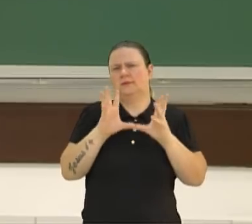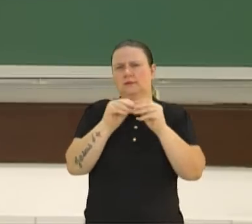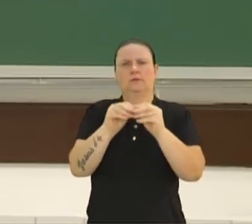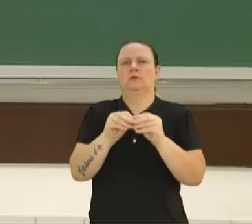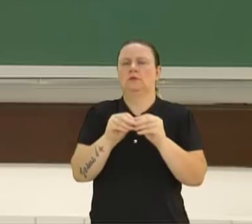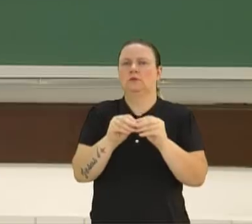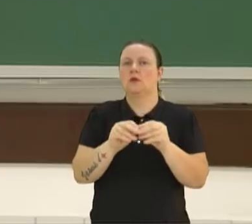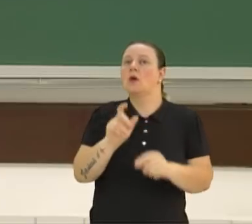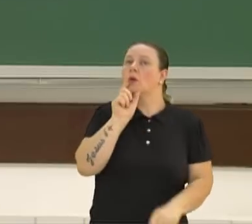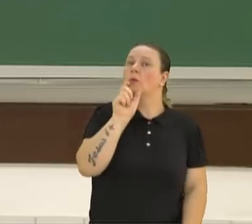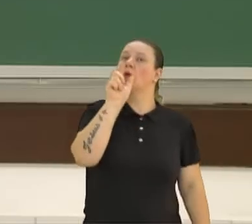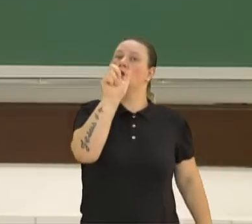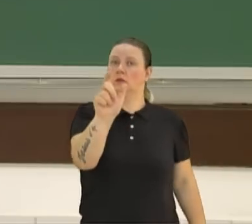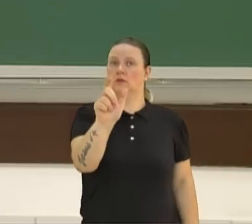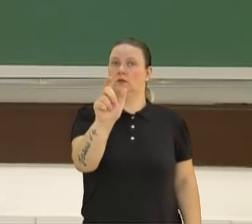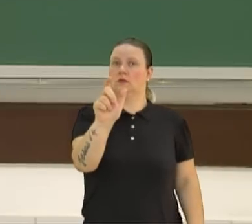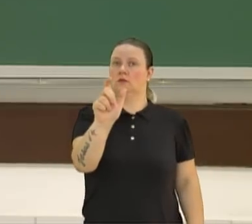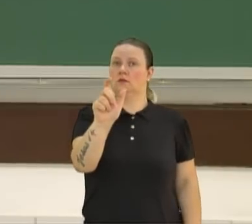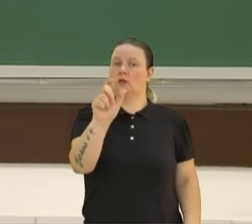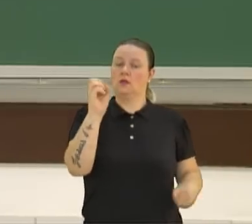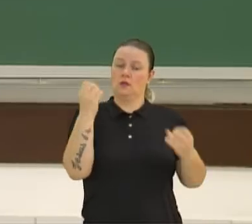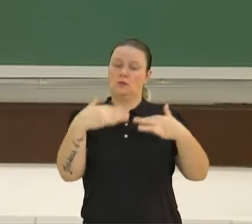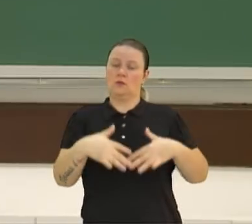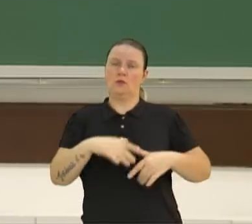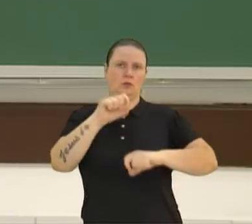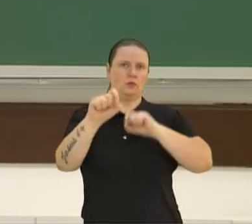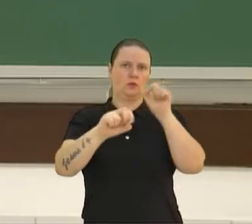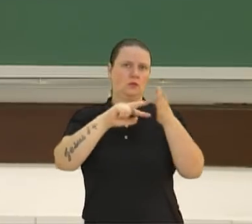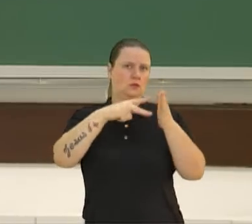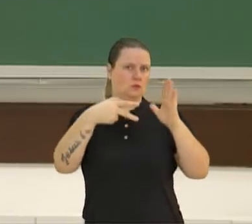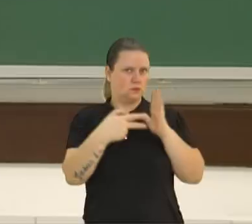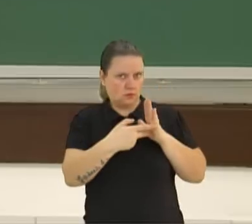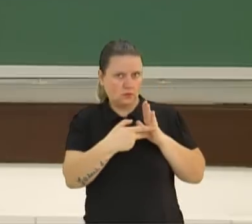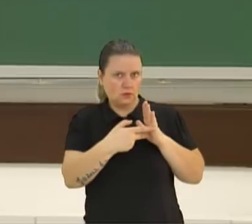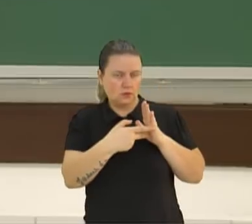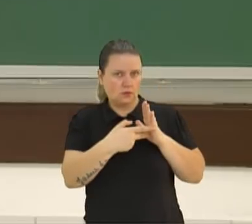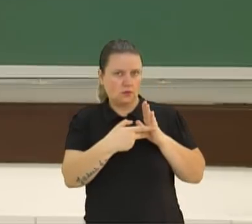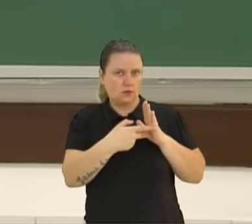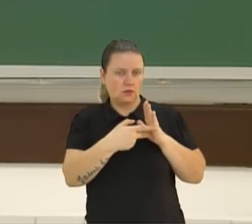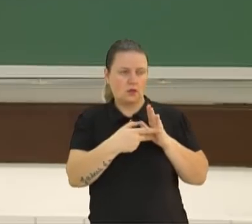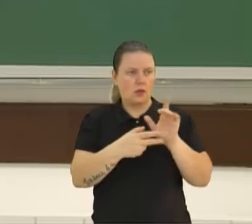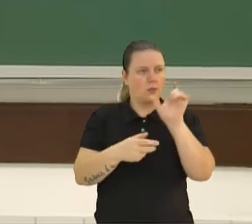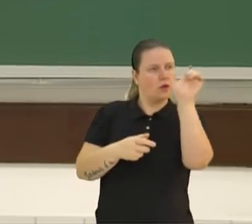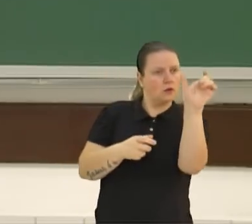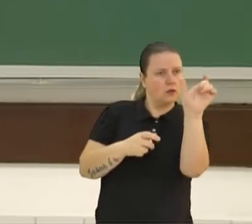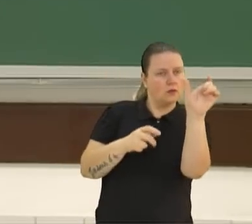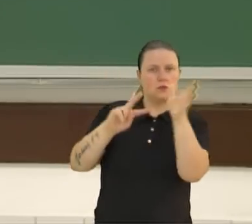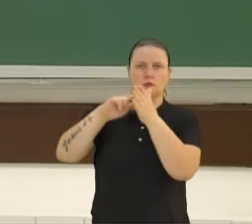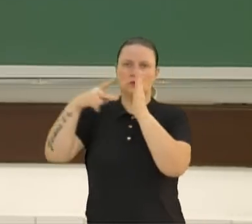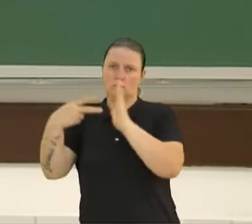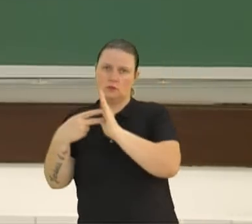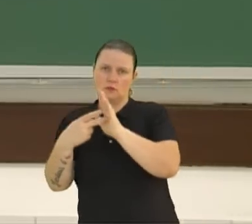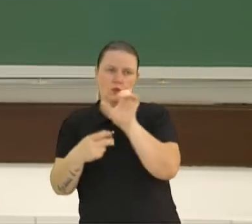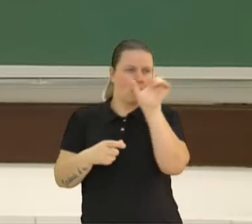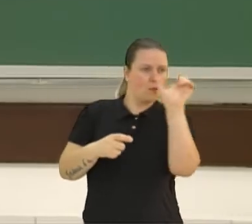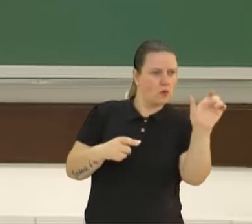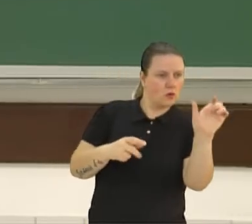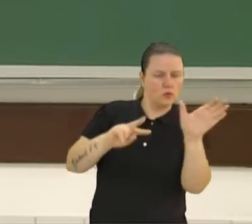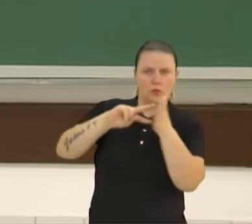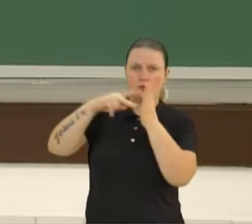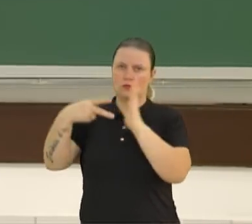vocês vão fazer isso no próprio caderno de vocês, ou vão pegar um caderno velho lá que tenham folhas em brancos e vão construir o